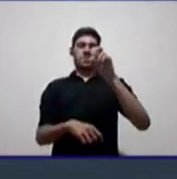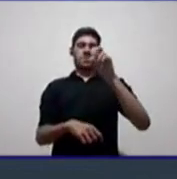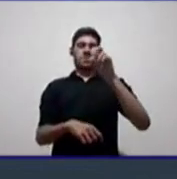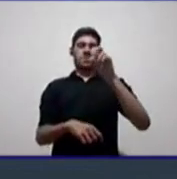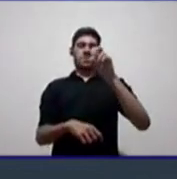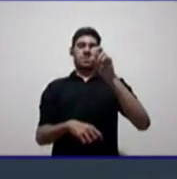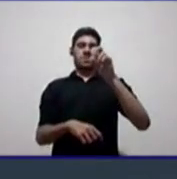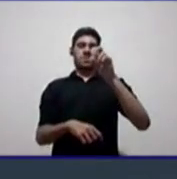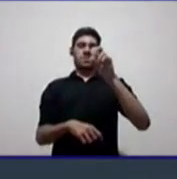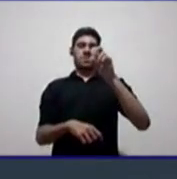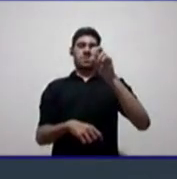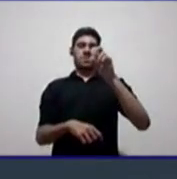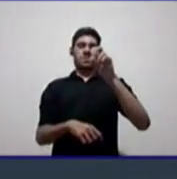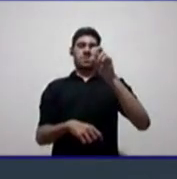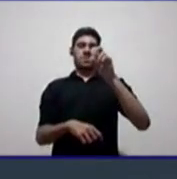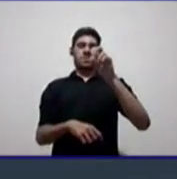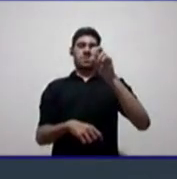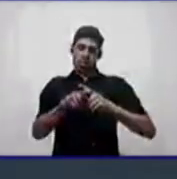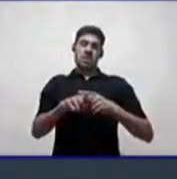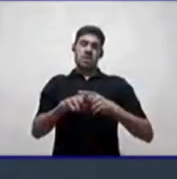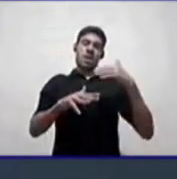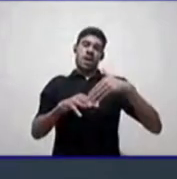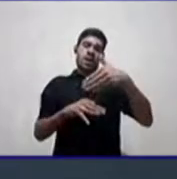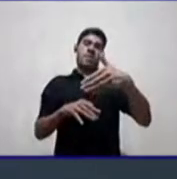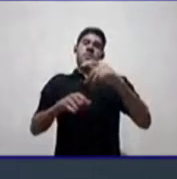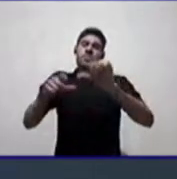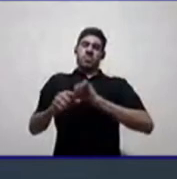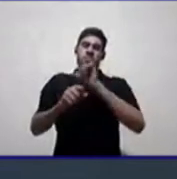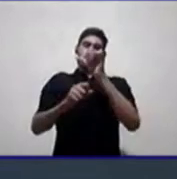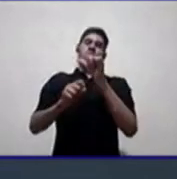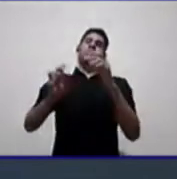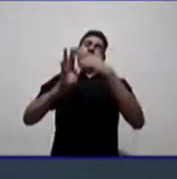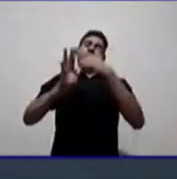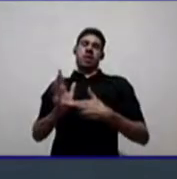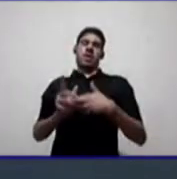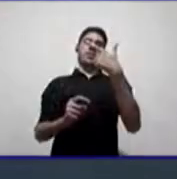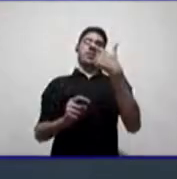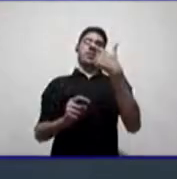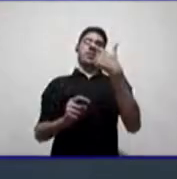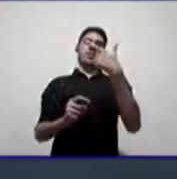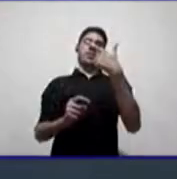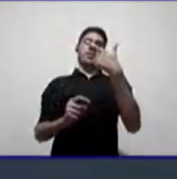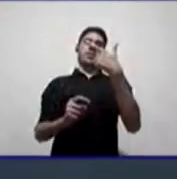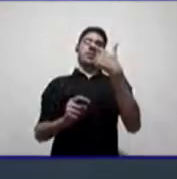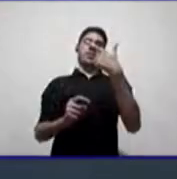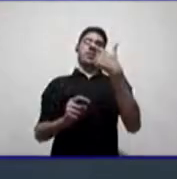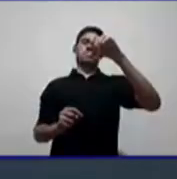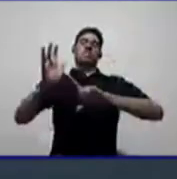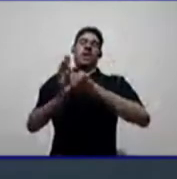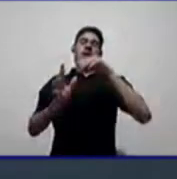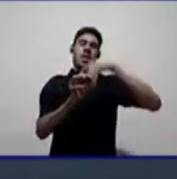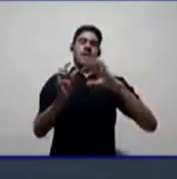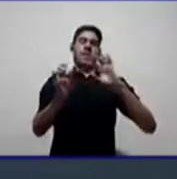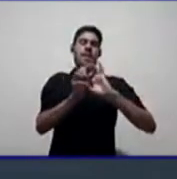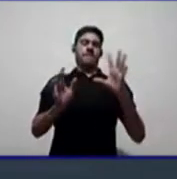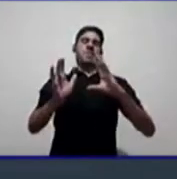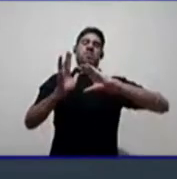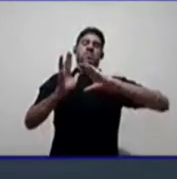autos, porque somente a partir da reforma de 2019 da lei eleitoral é que se permitiu aos